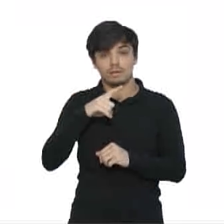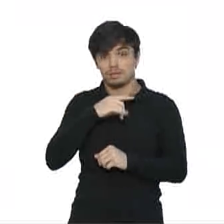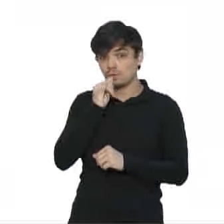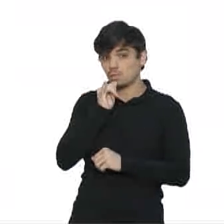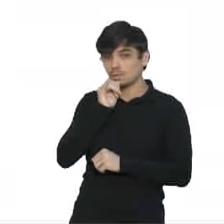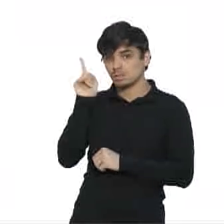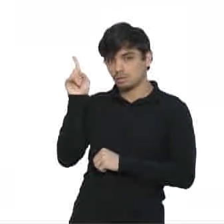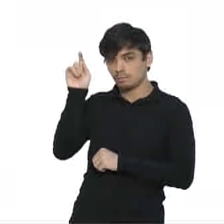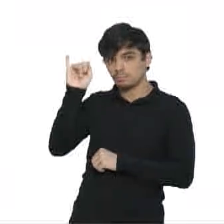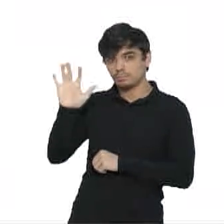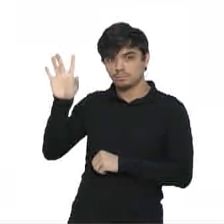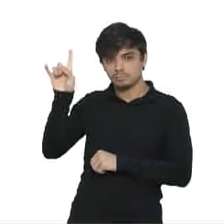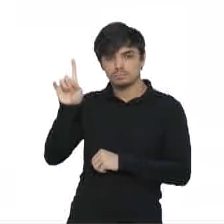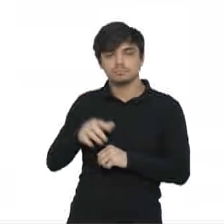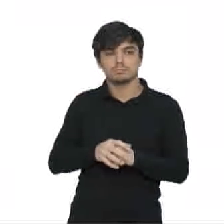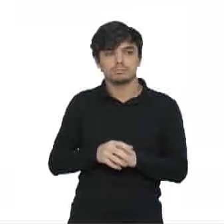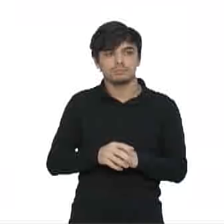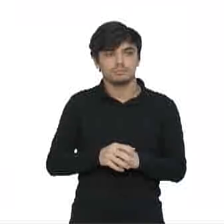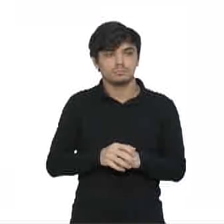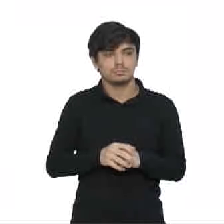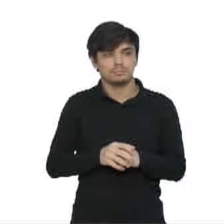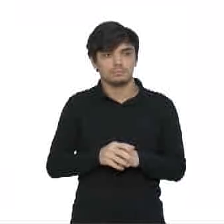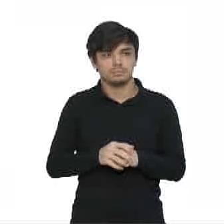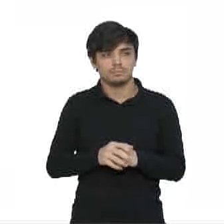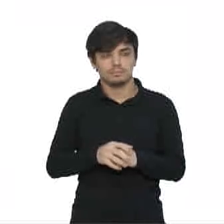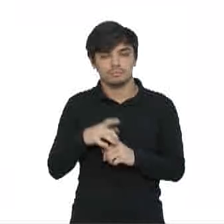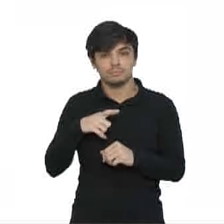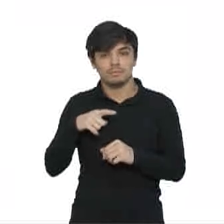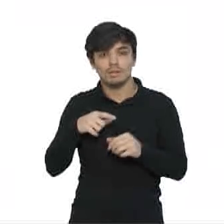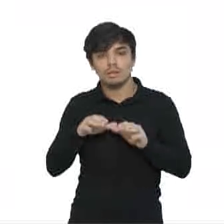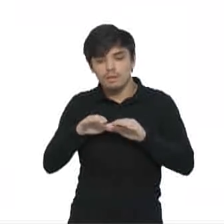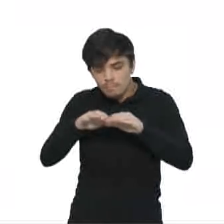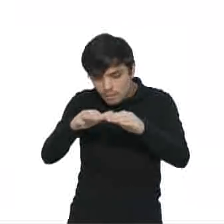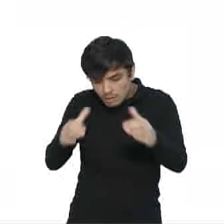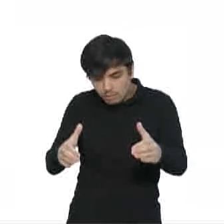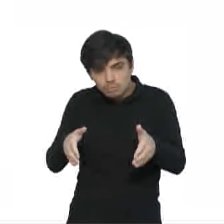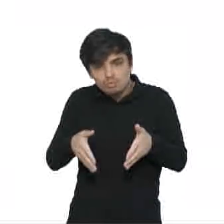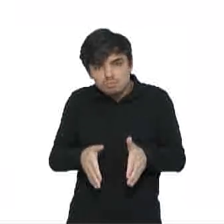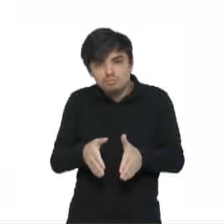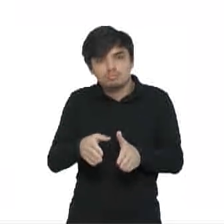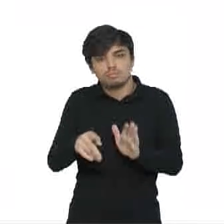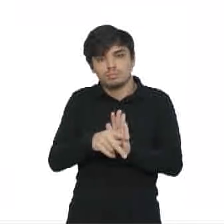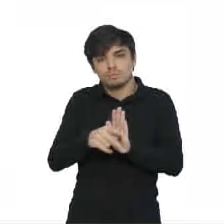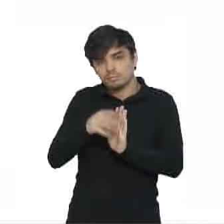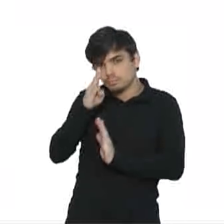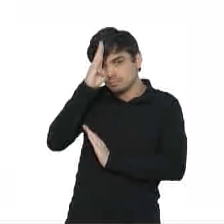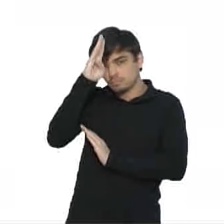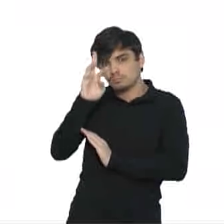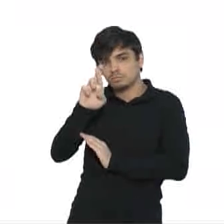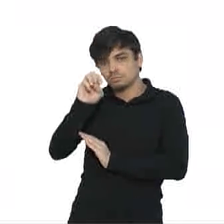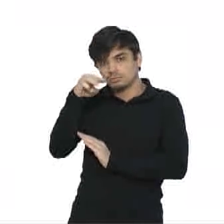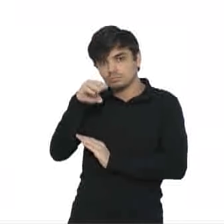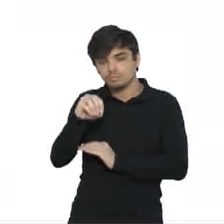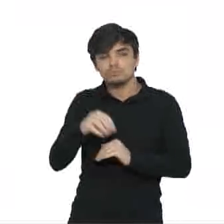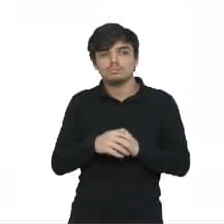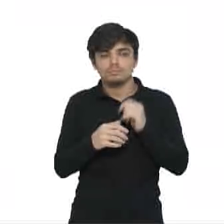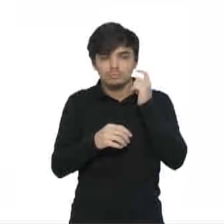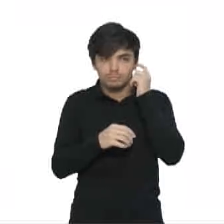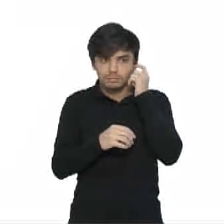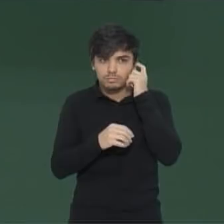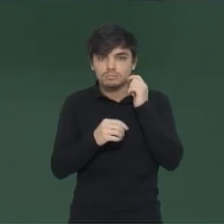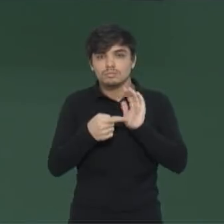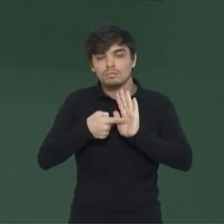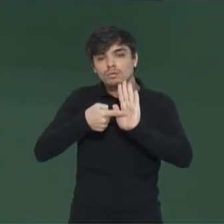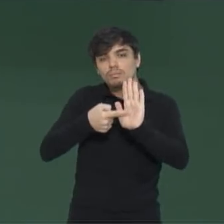opus saementicium em um túmulo na Via Ápia, em Roma. E também uma amostra de